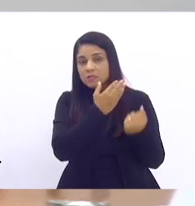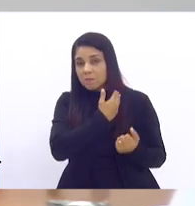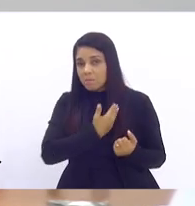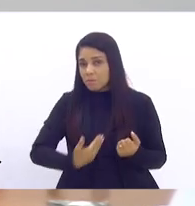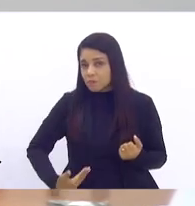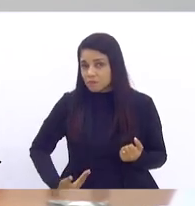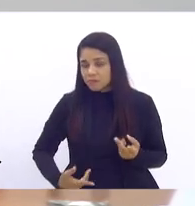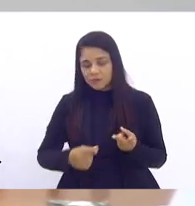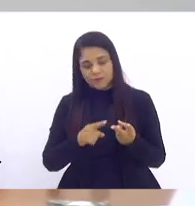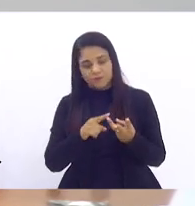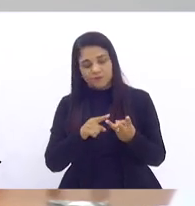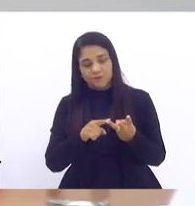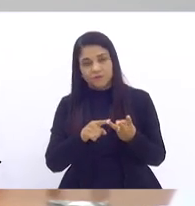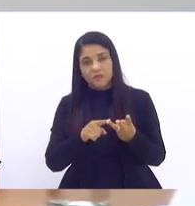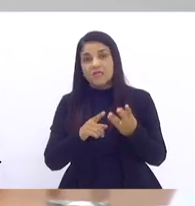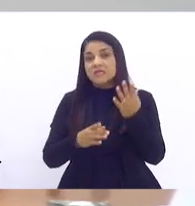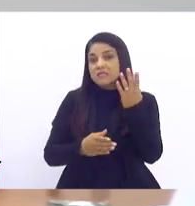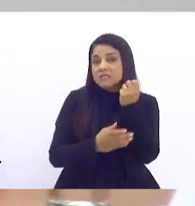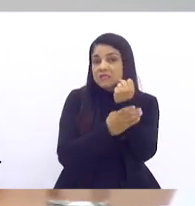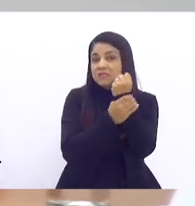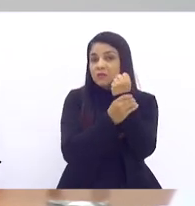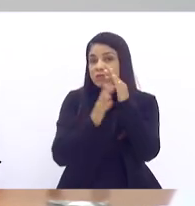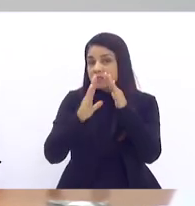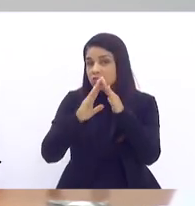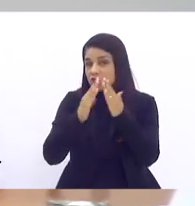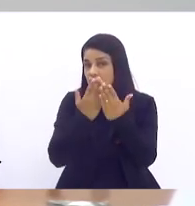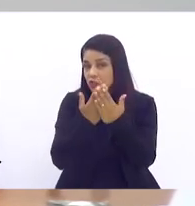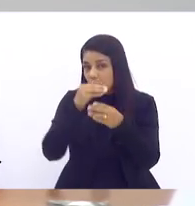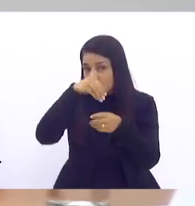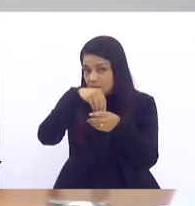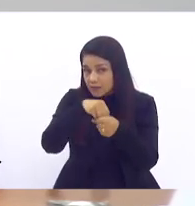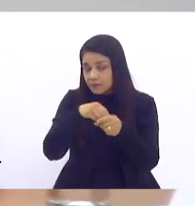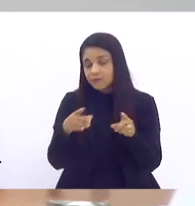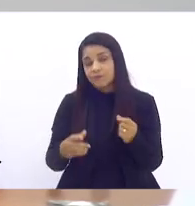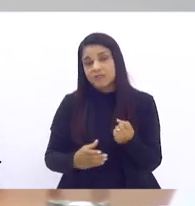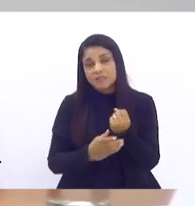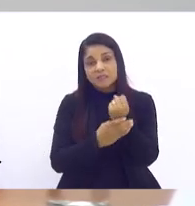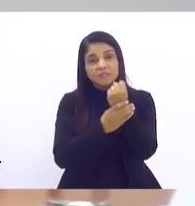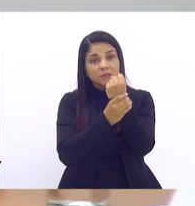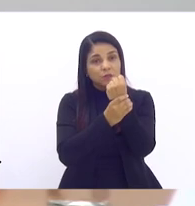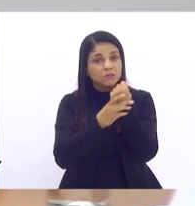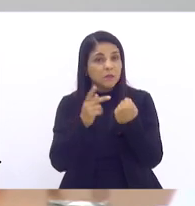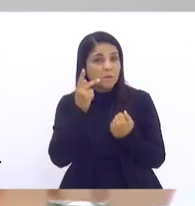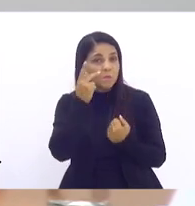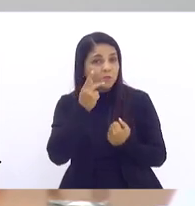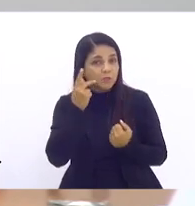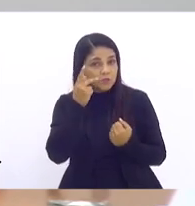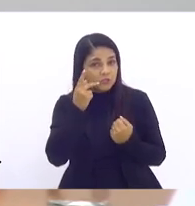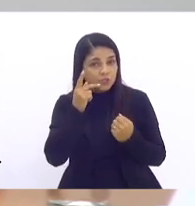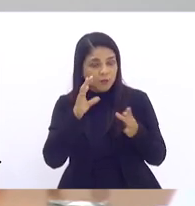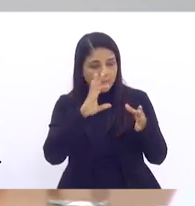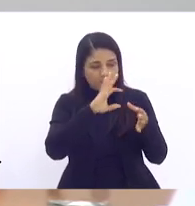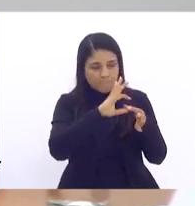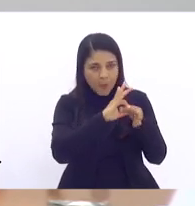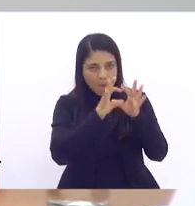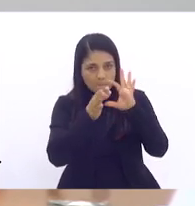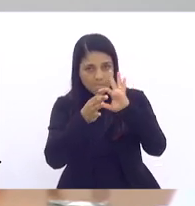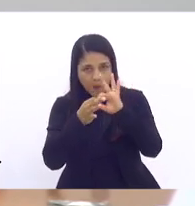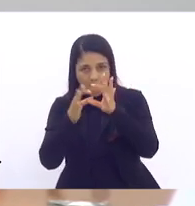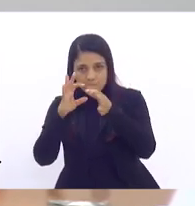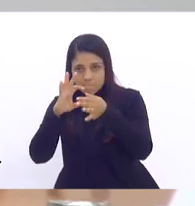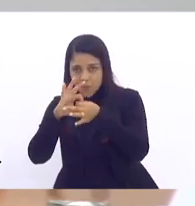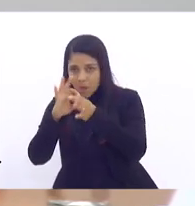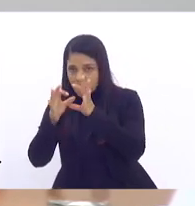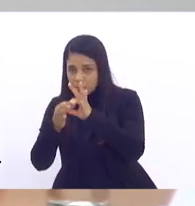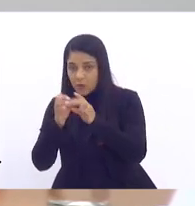segurança nas escolas a segurança política todo esse contexto no Rio de Janeiro é